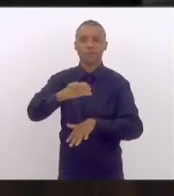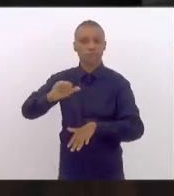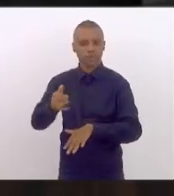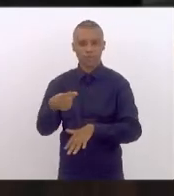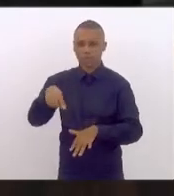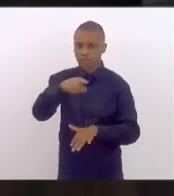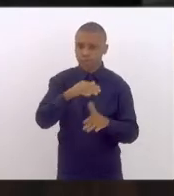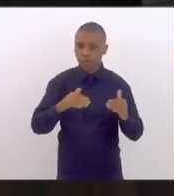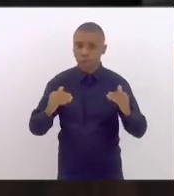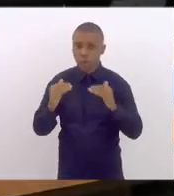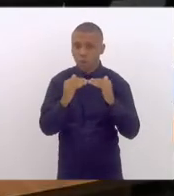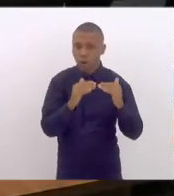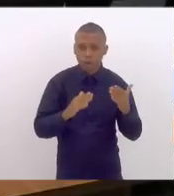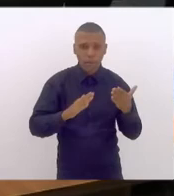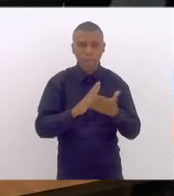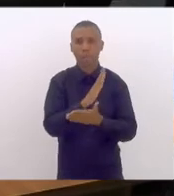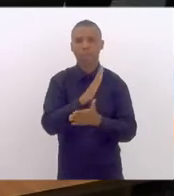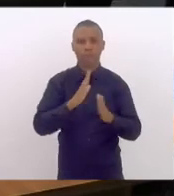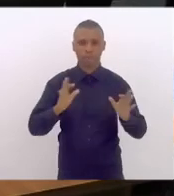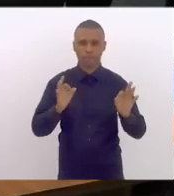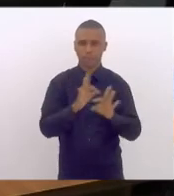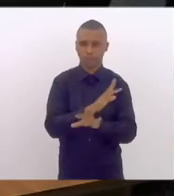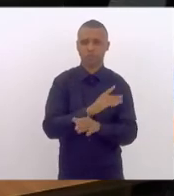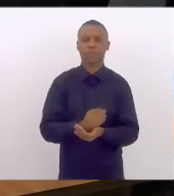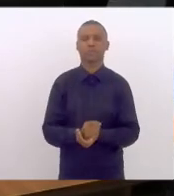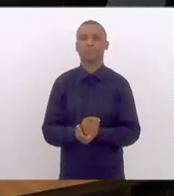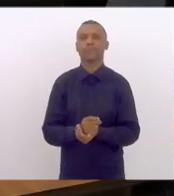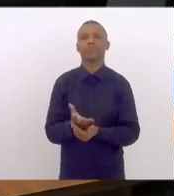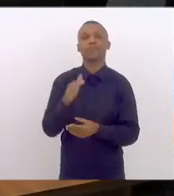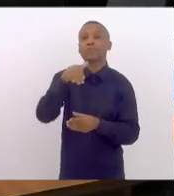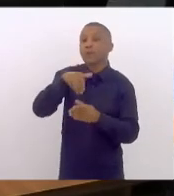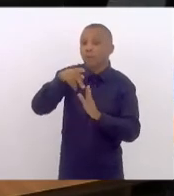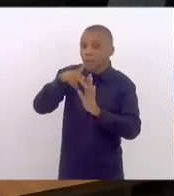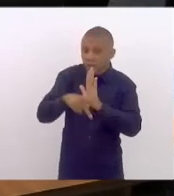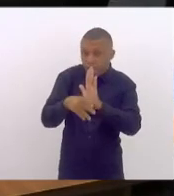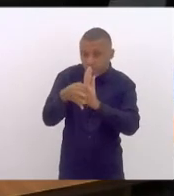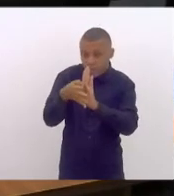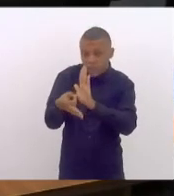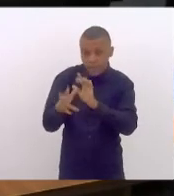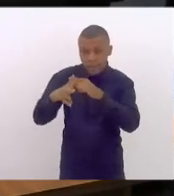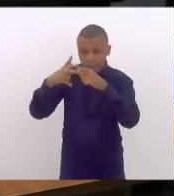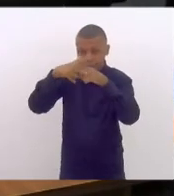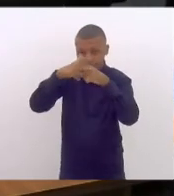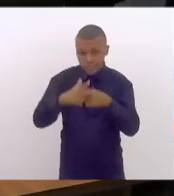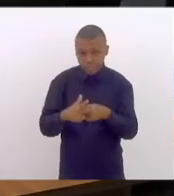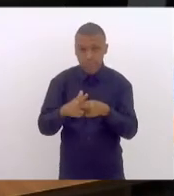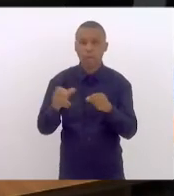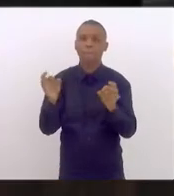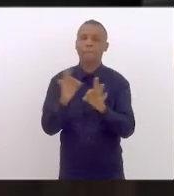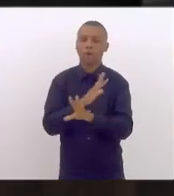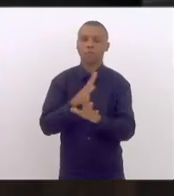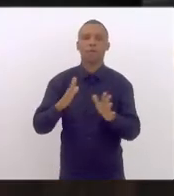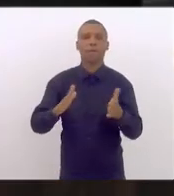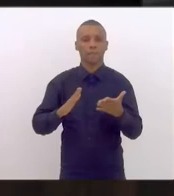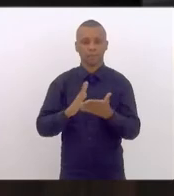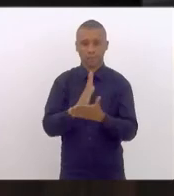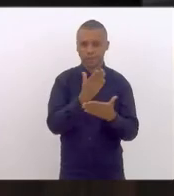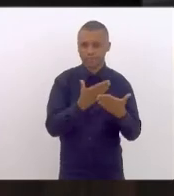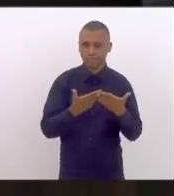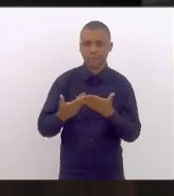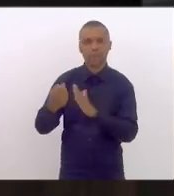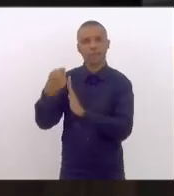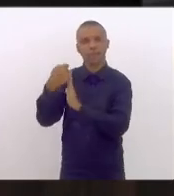estão aprovada em votação projeto assim emendado permaneça Como estão aprovado vai redação final